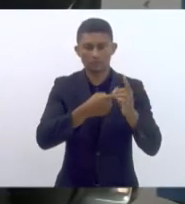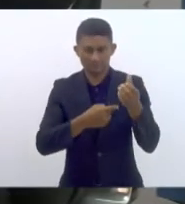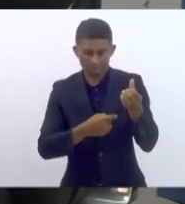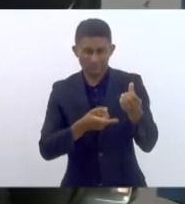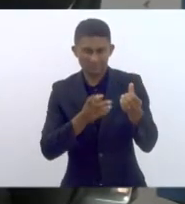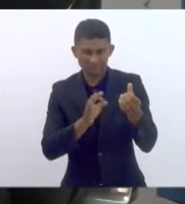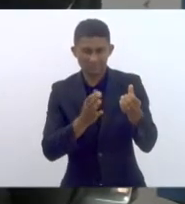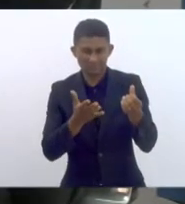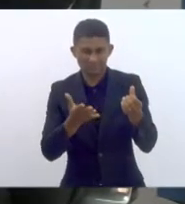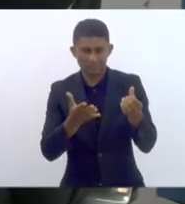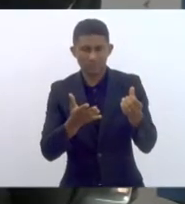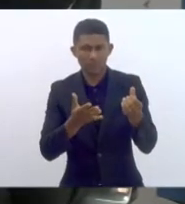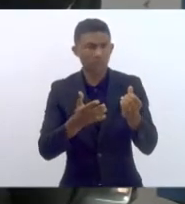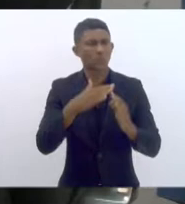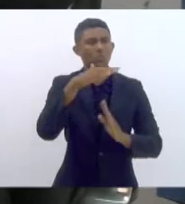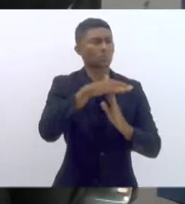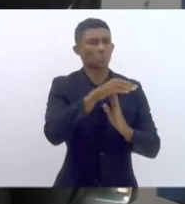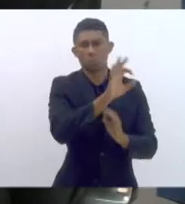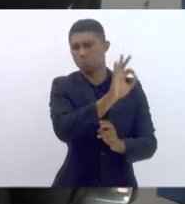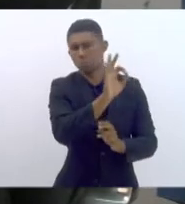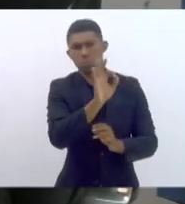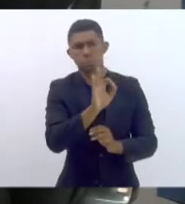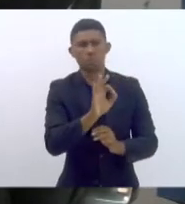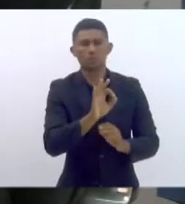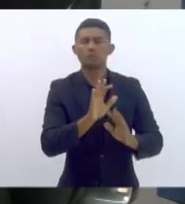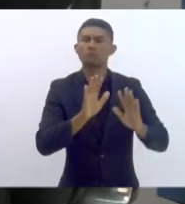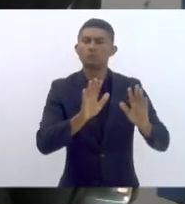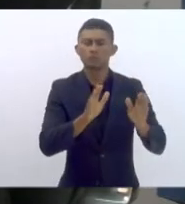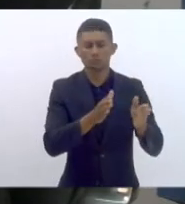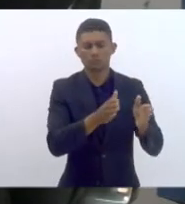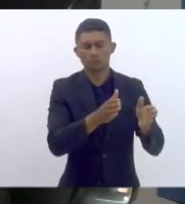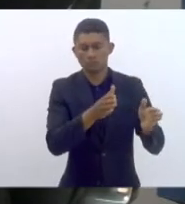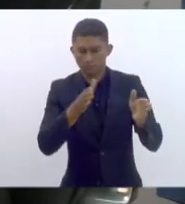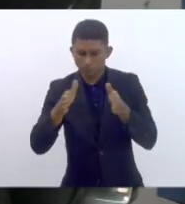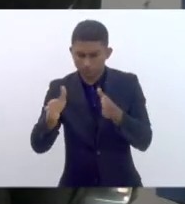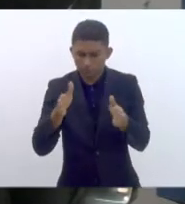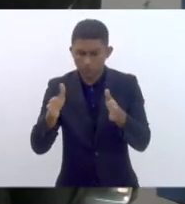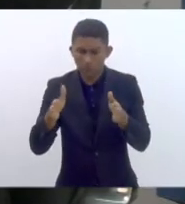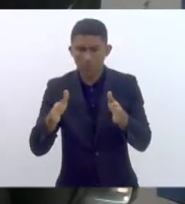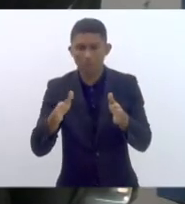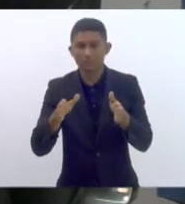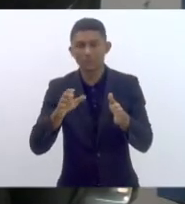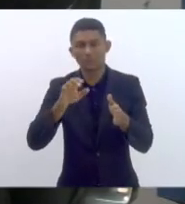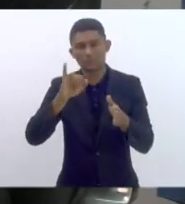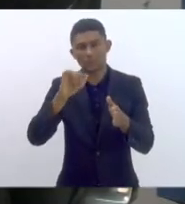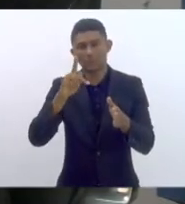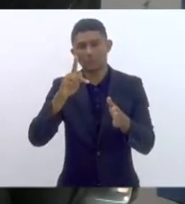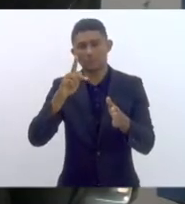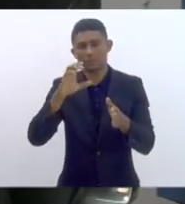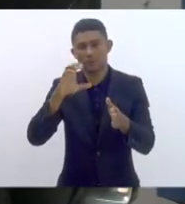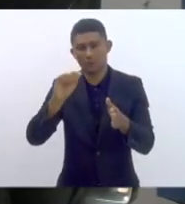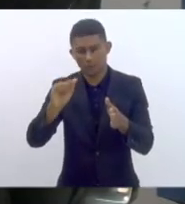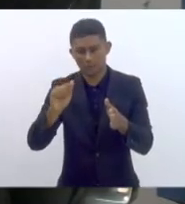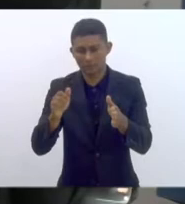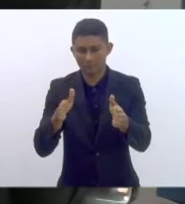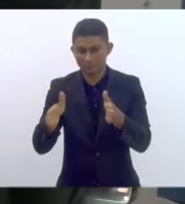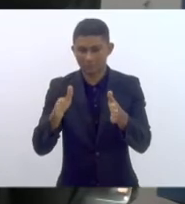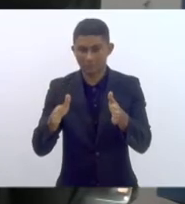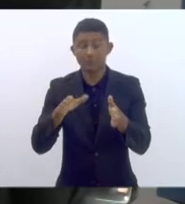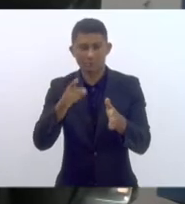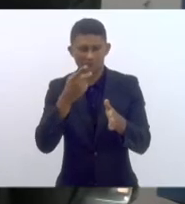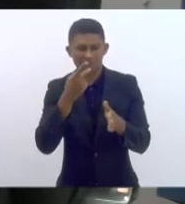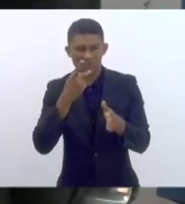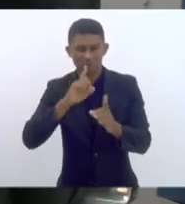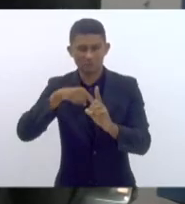a, não limitada a nada. E de lá em diante, o IPCA, limitada a Selic, que você chama de CANCO, mais